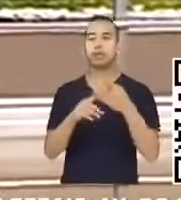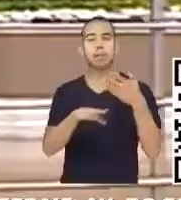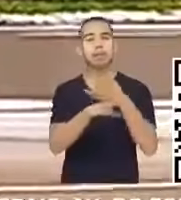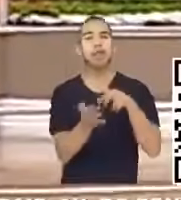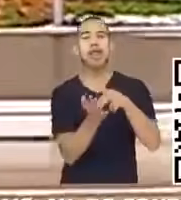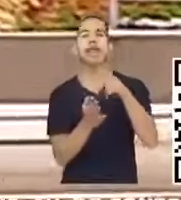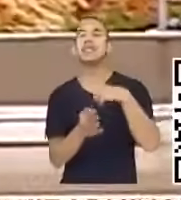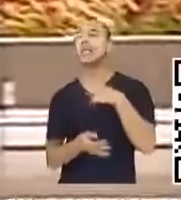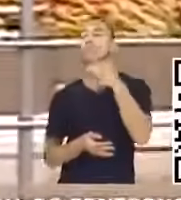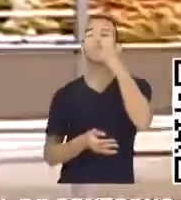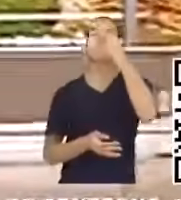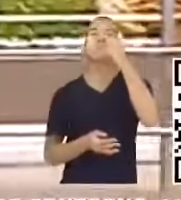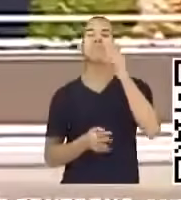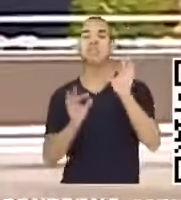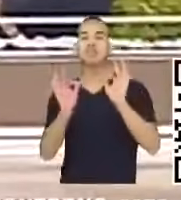ó